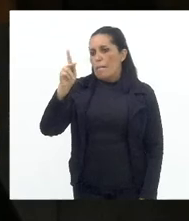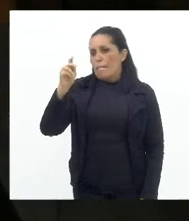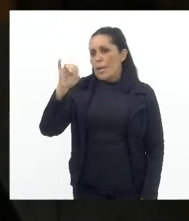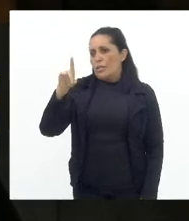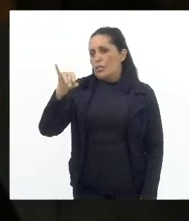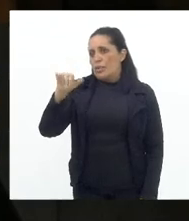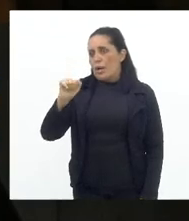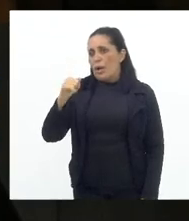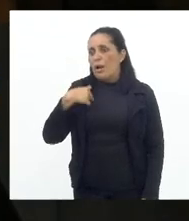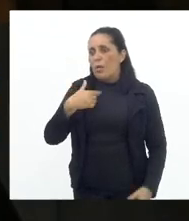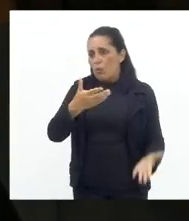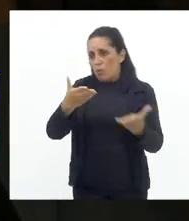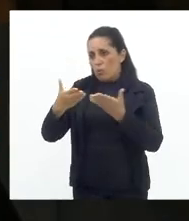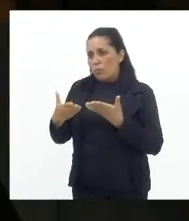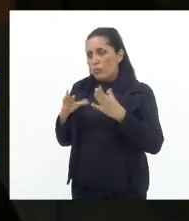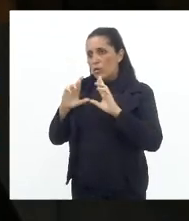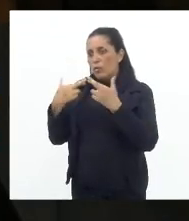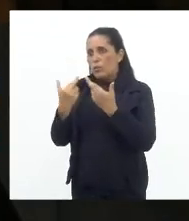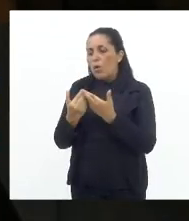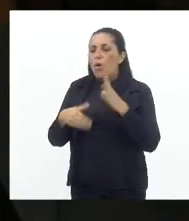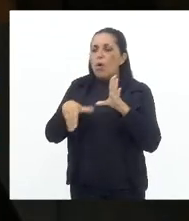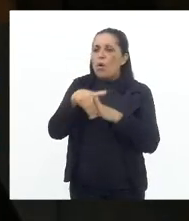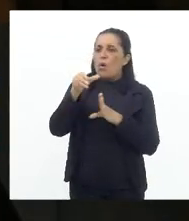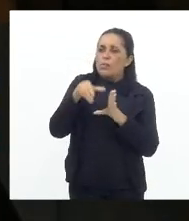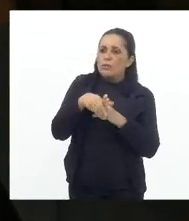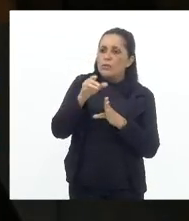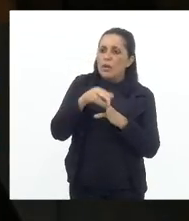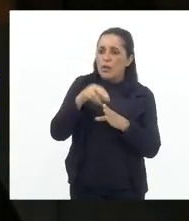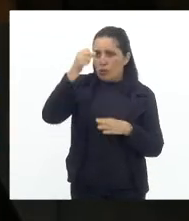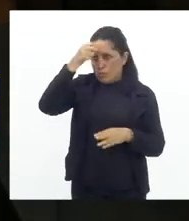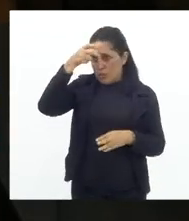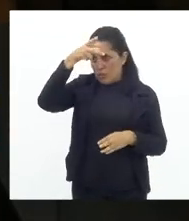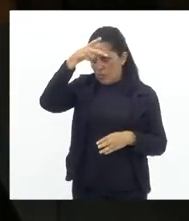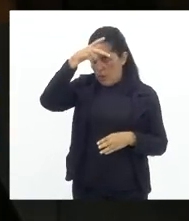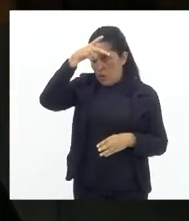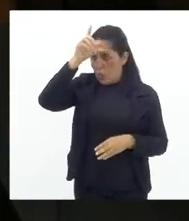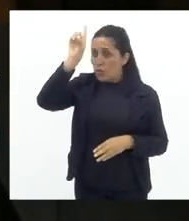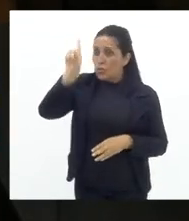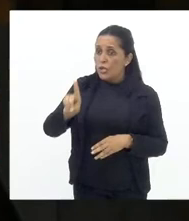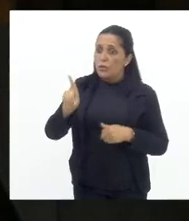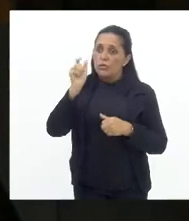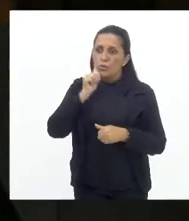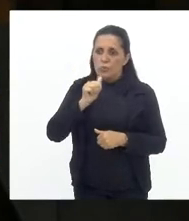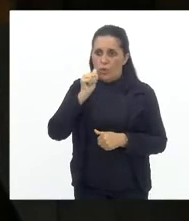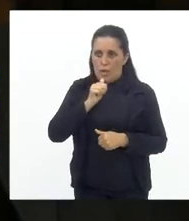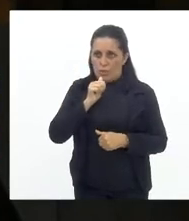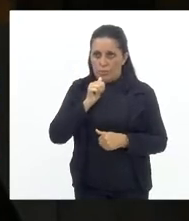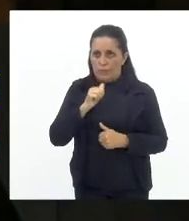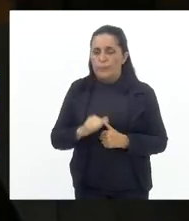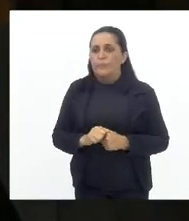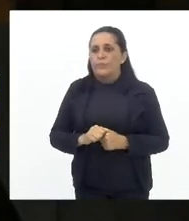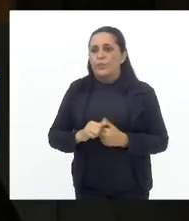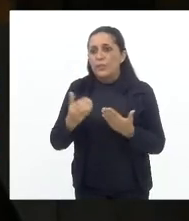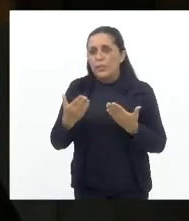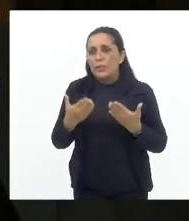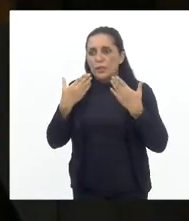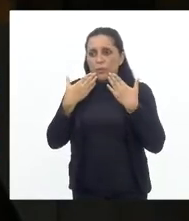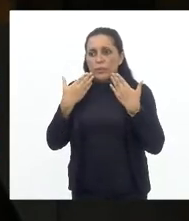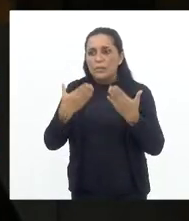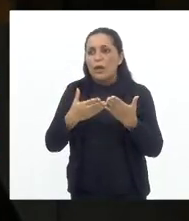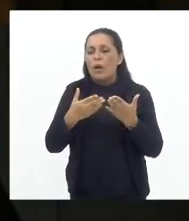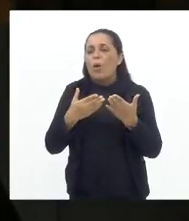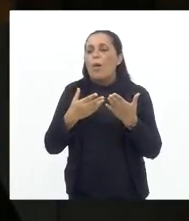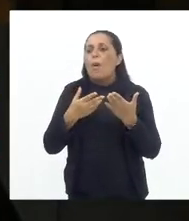recebido reunião pelo Conselho Municipal dos Direitos das mulheres né que queria me apresentar